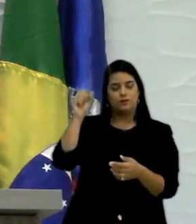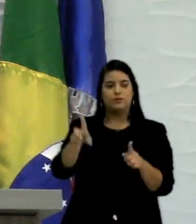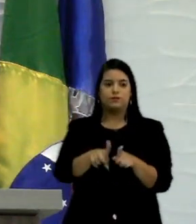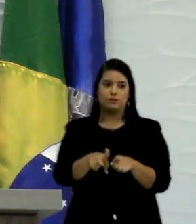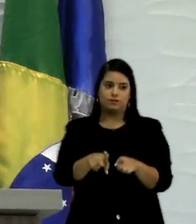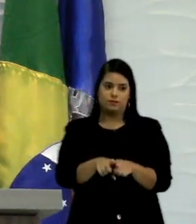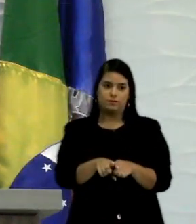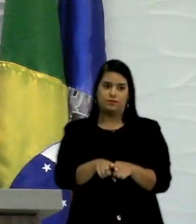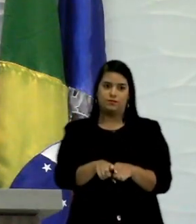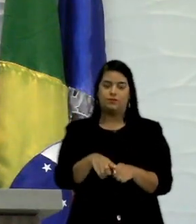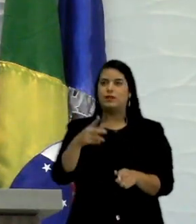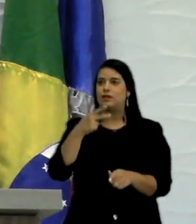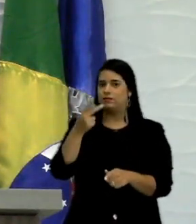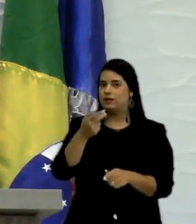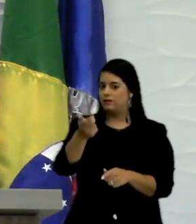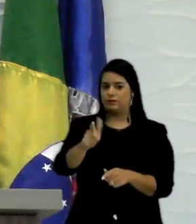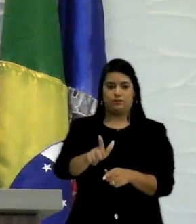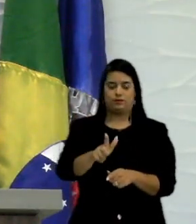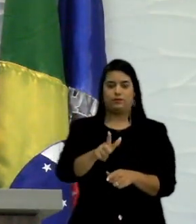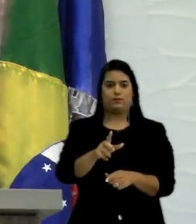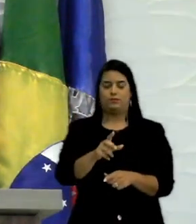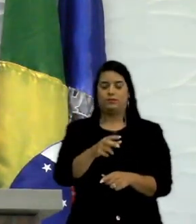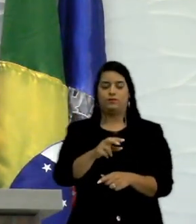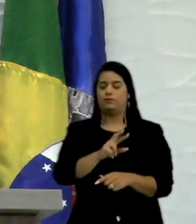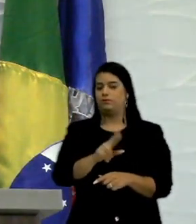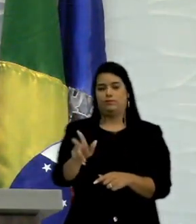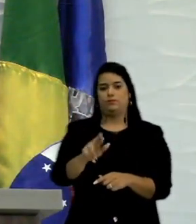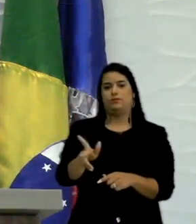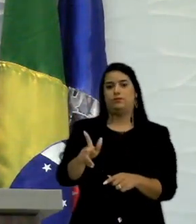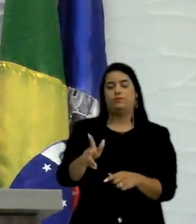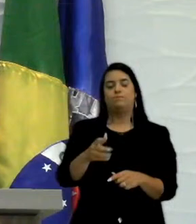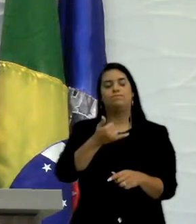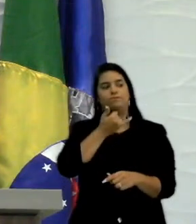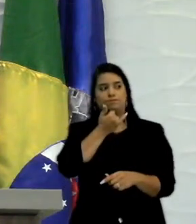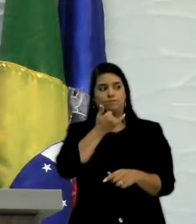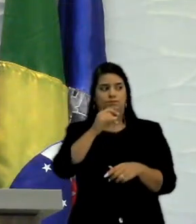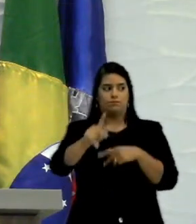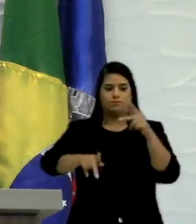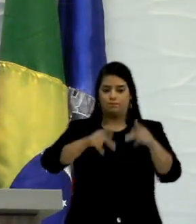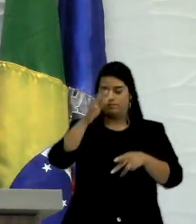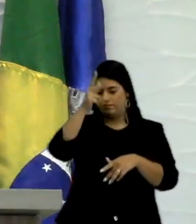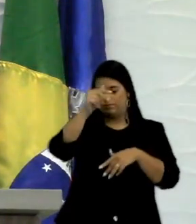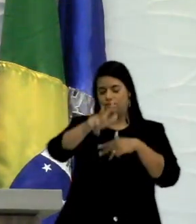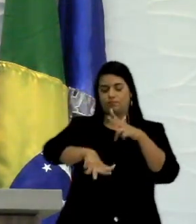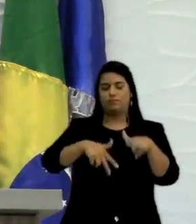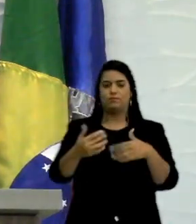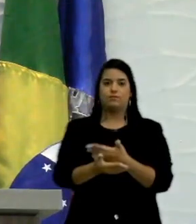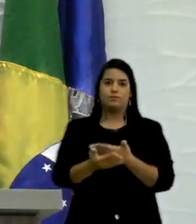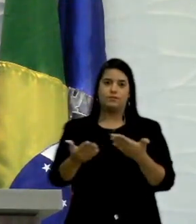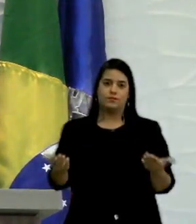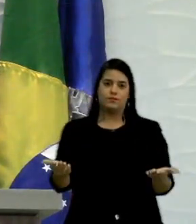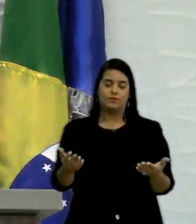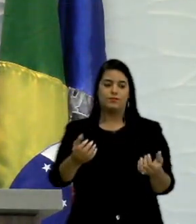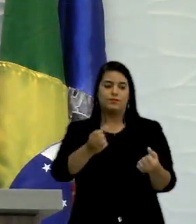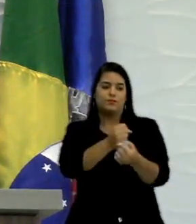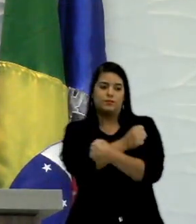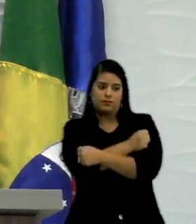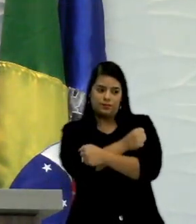hoje eu não vou falar mais essas coisas, foi na impulsão. Desculpa aí, povo sobretexto e todos vocês. Estou aqui mandando um abraço